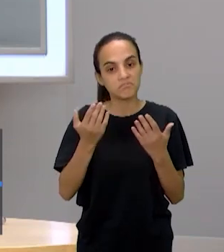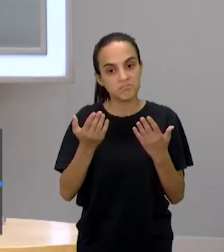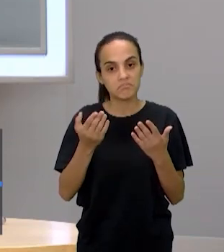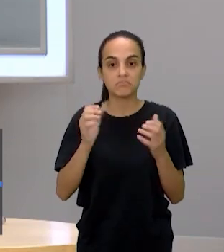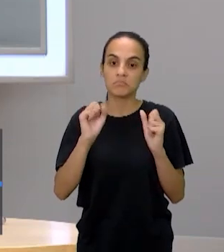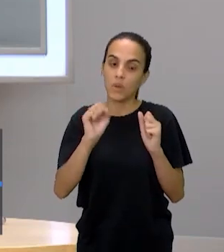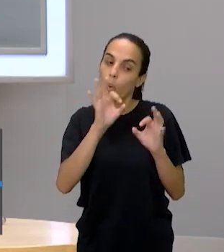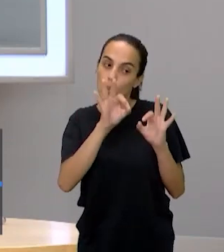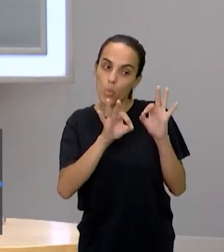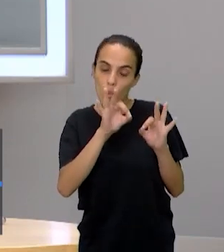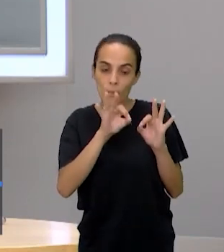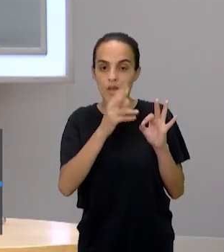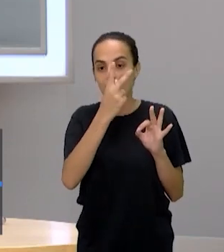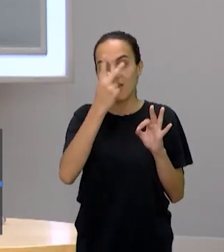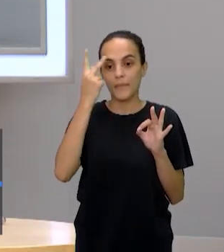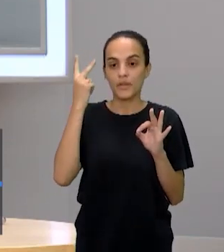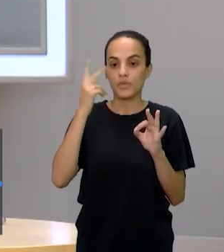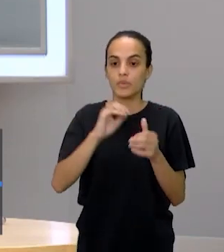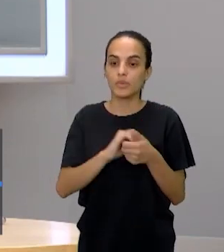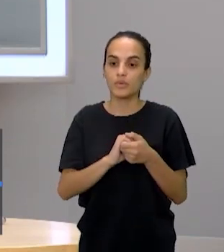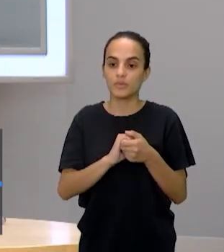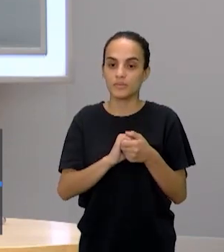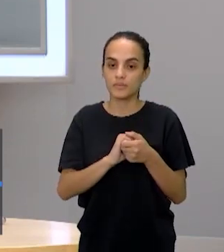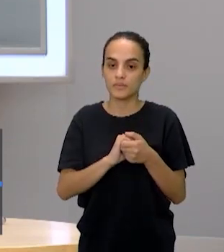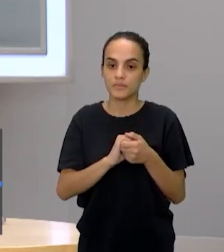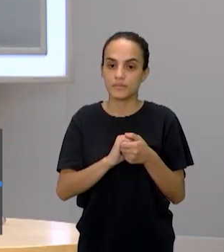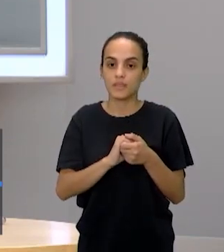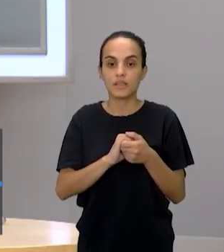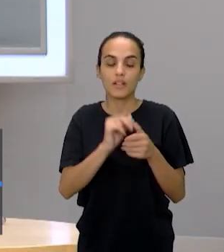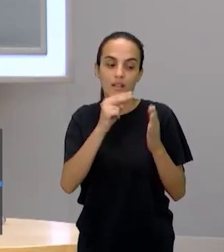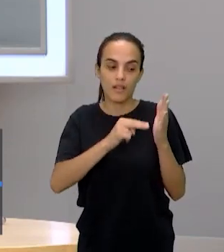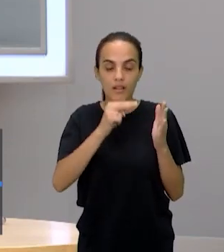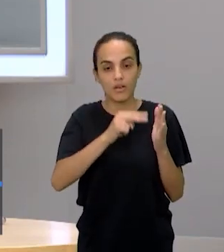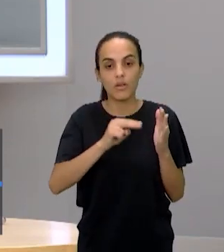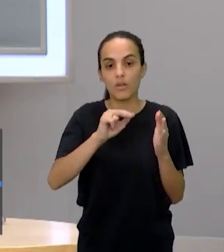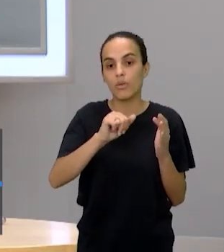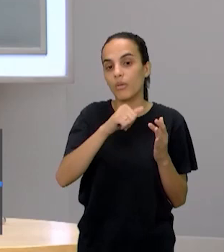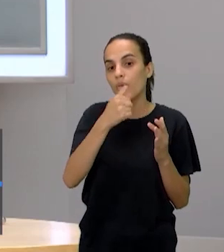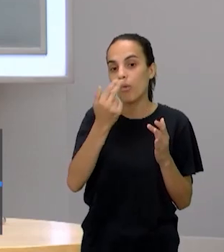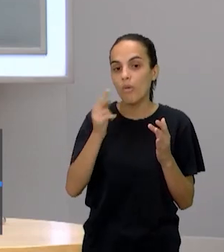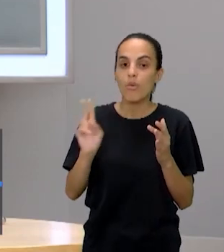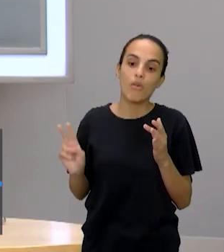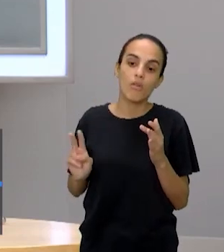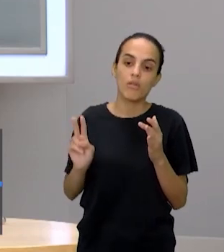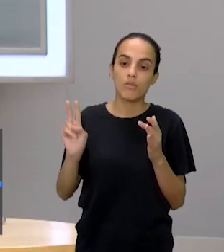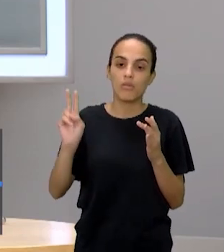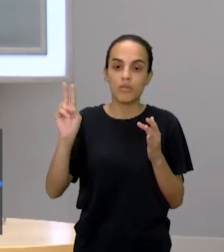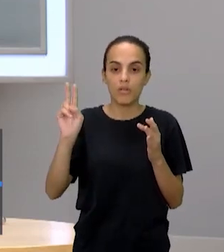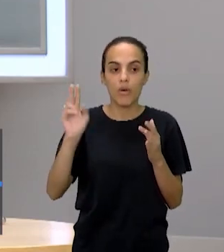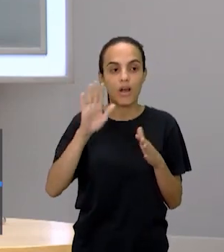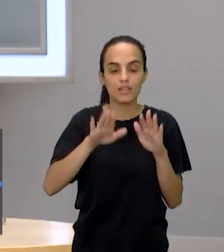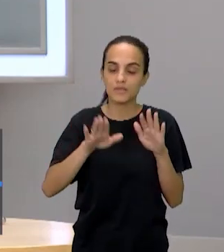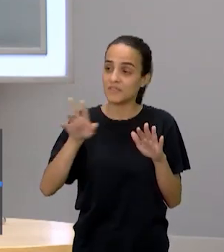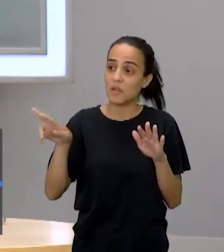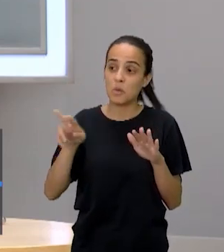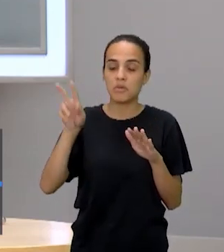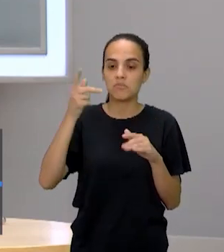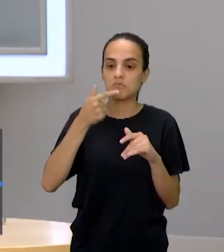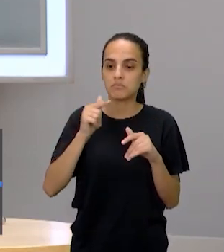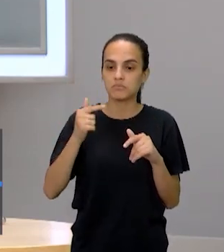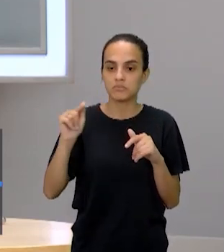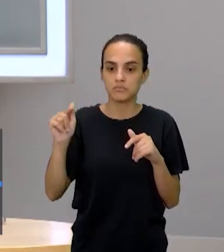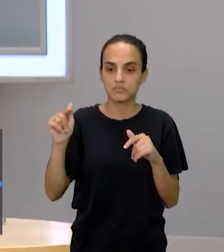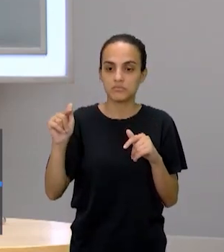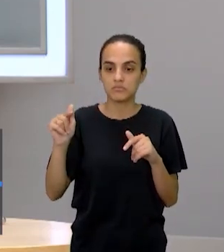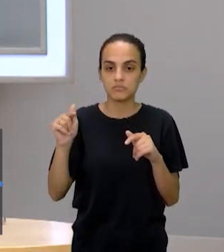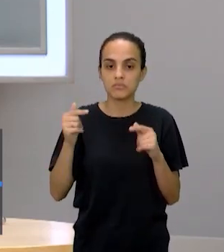o julgamento das pessoas, né? Com quem está lendo, o valor, o desvalor, a desvalorização que a